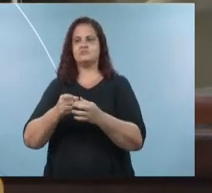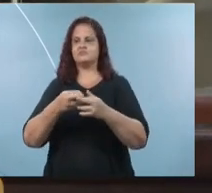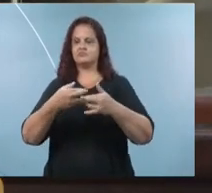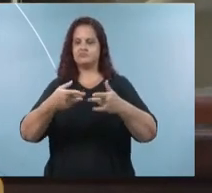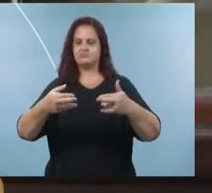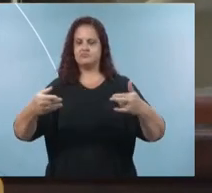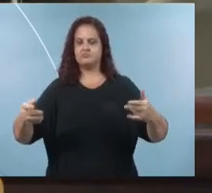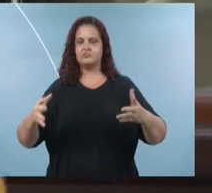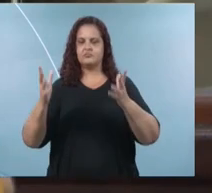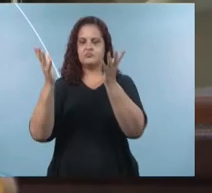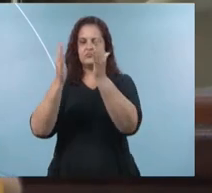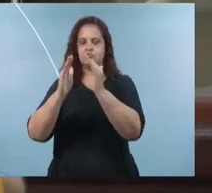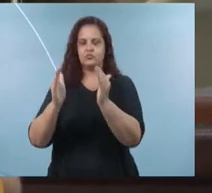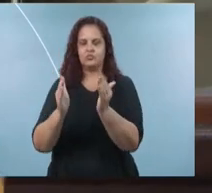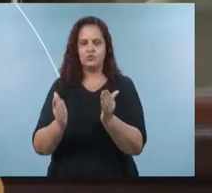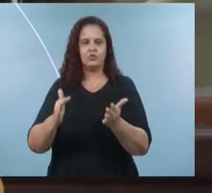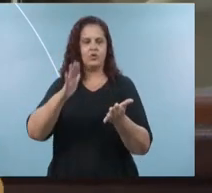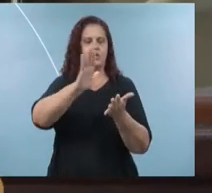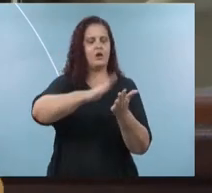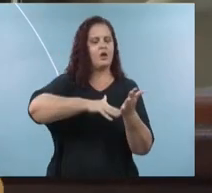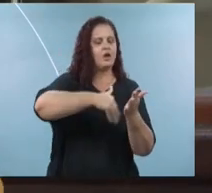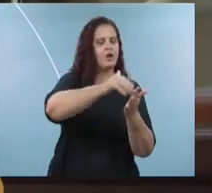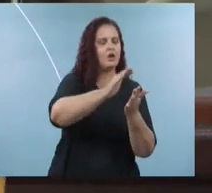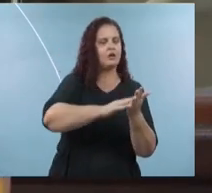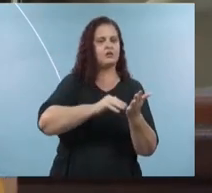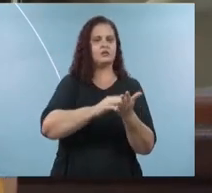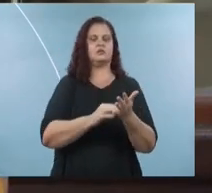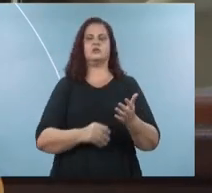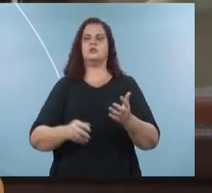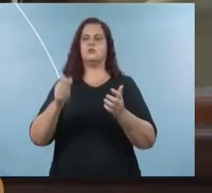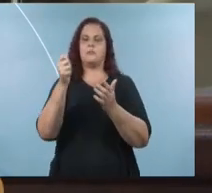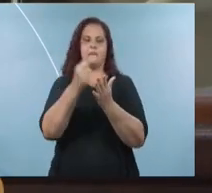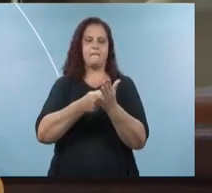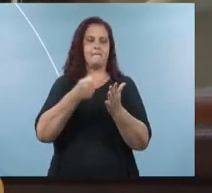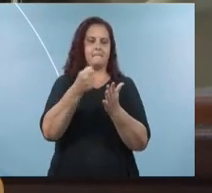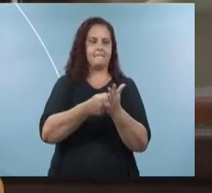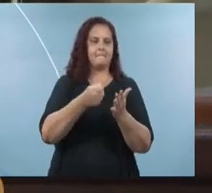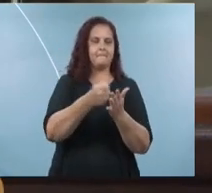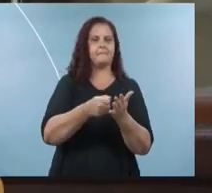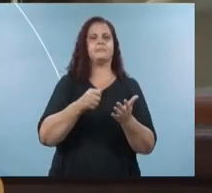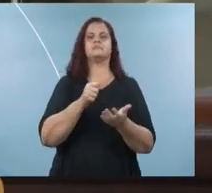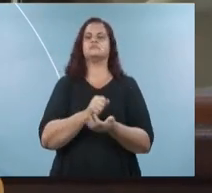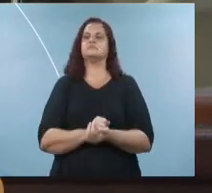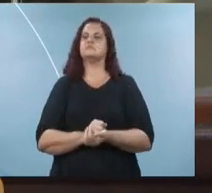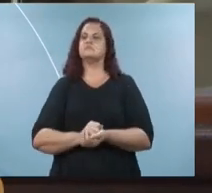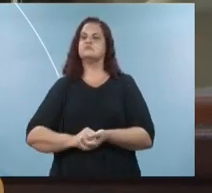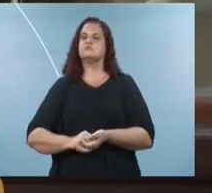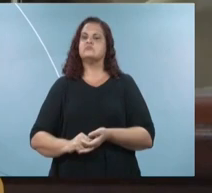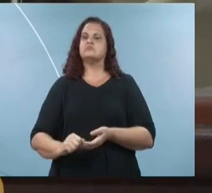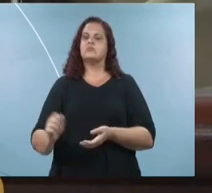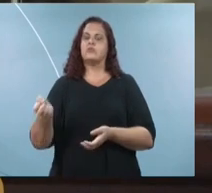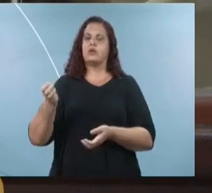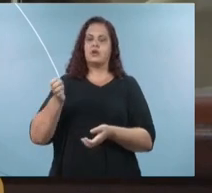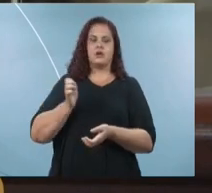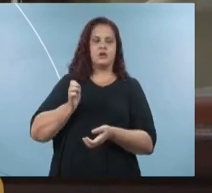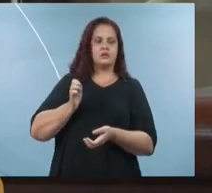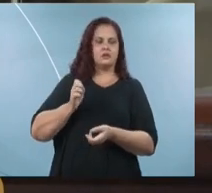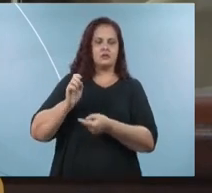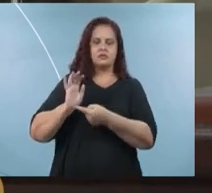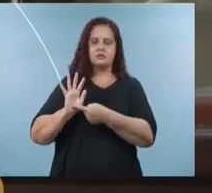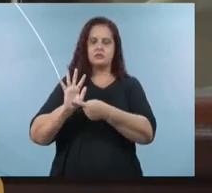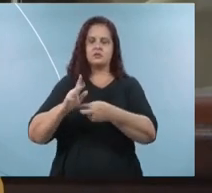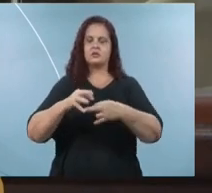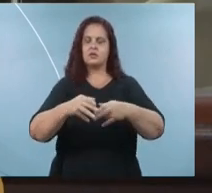de esculturas, pintura à mão livre, em pedra de sabão, representando a riqueza e a diversidade